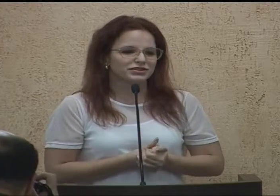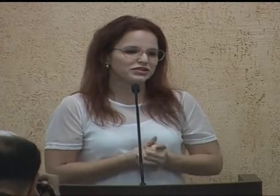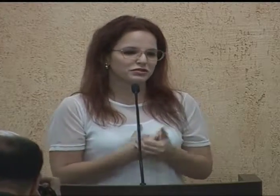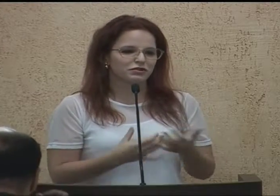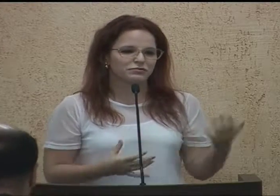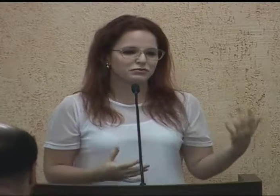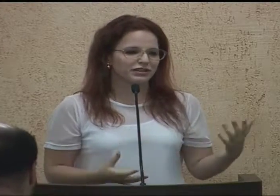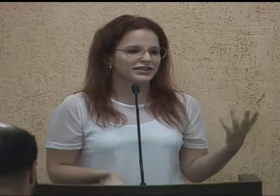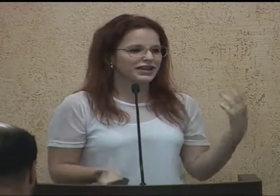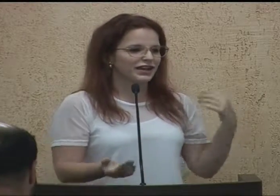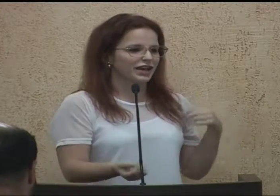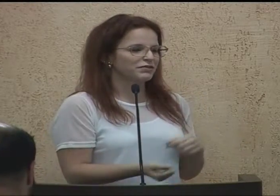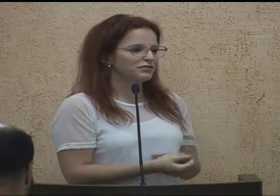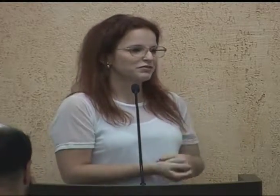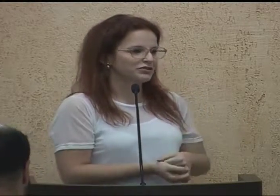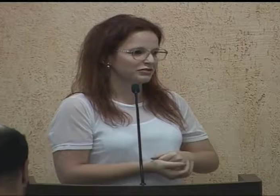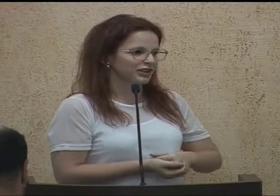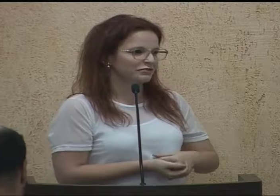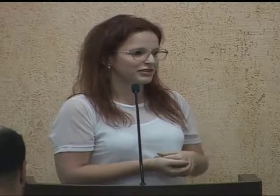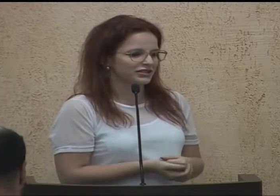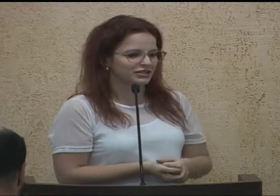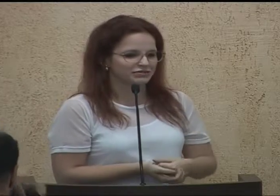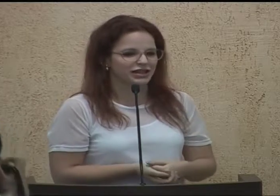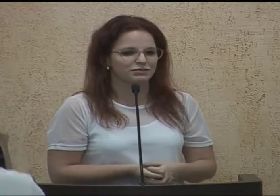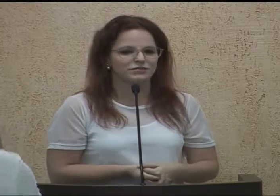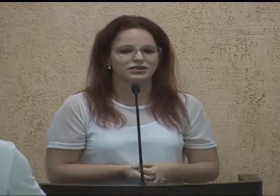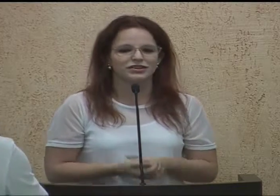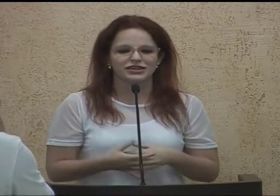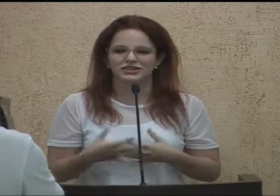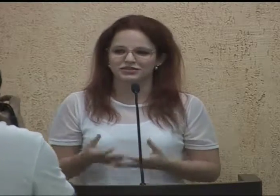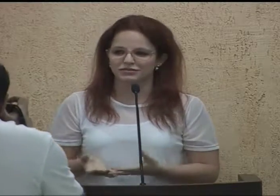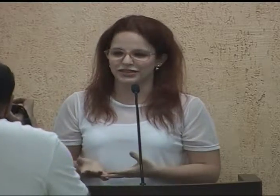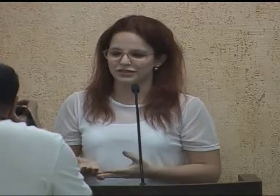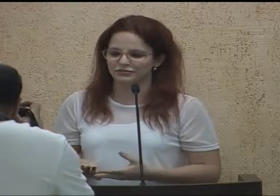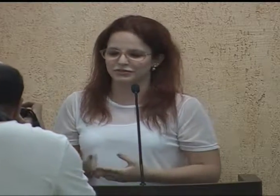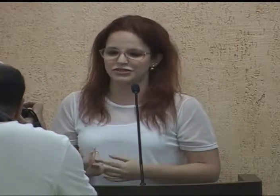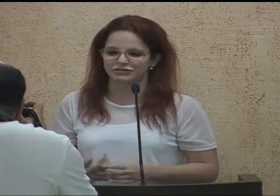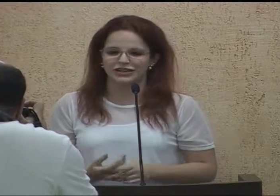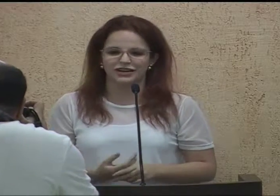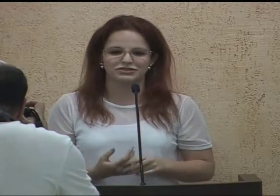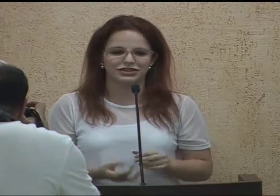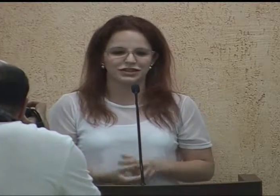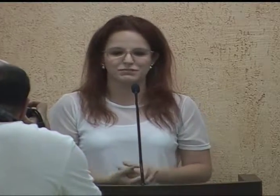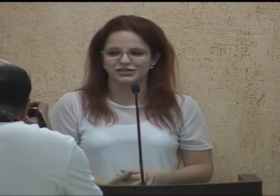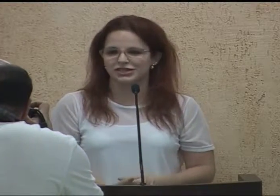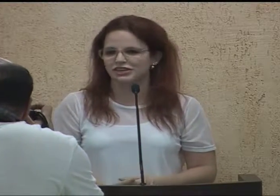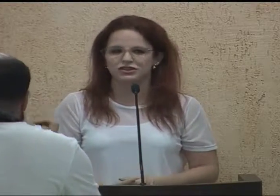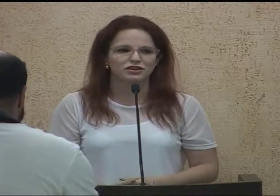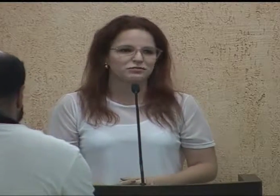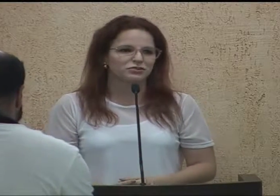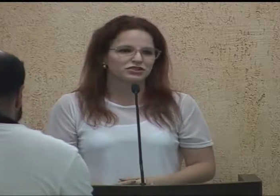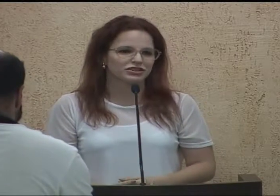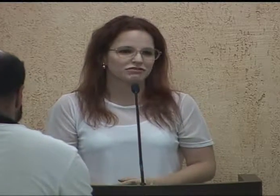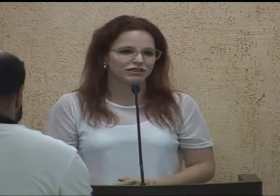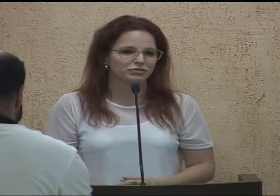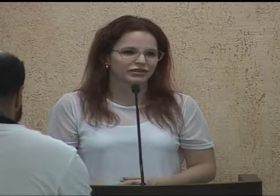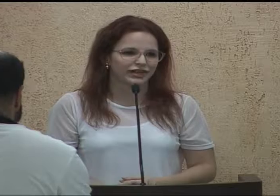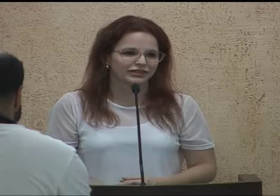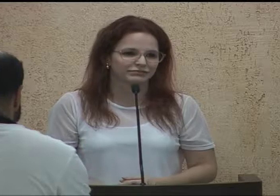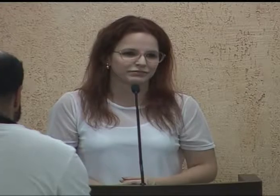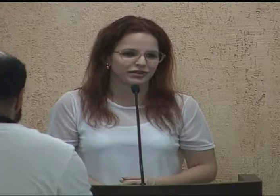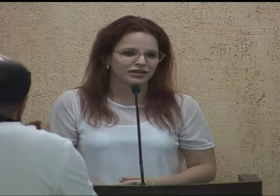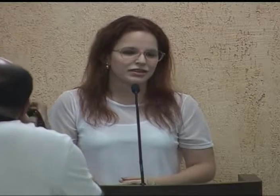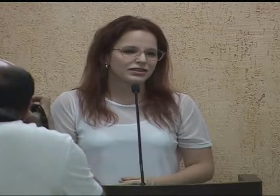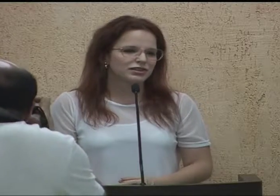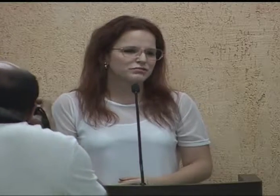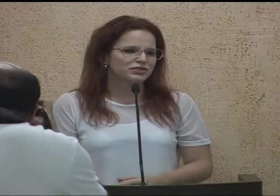também é bastante comum que daí acaba confundindo com a doença de Alzheimer, que a gente também tem que ter um pouco de cuidado. Chega aquele paciente, poxa, eu não lembro